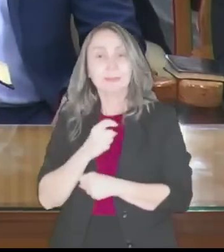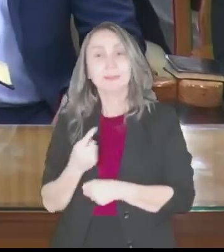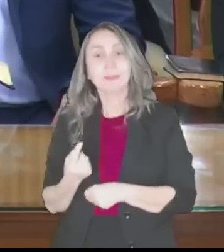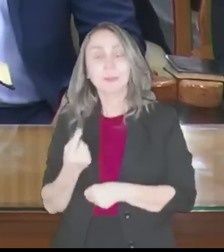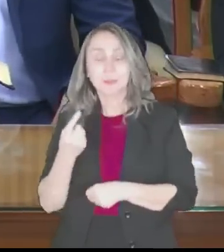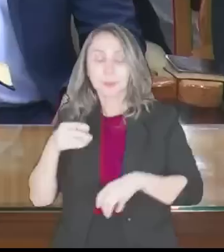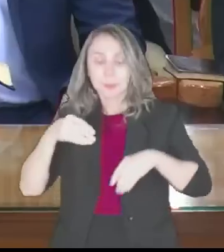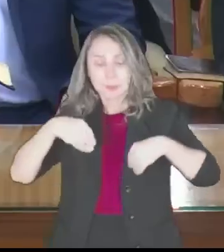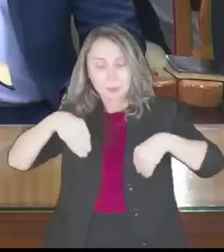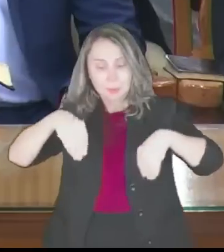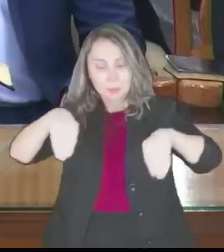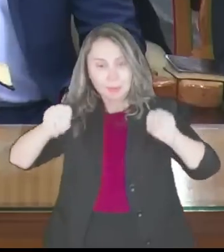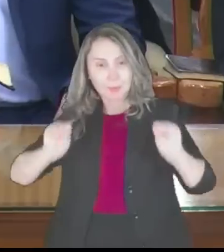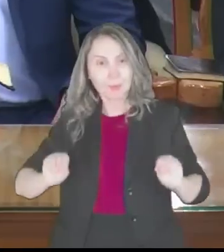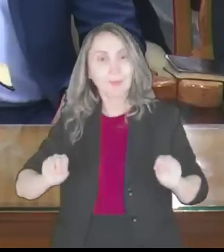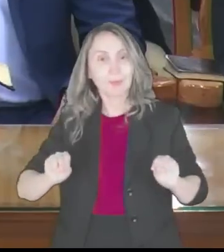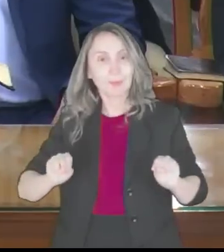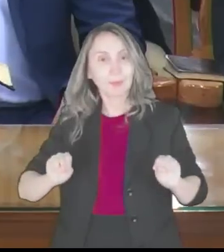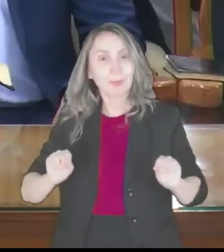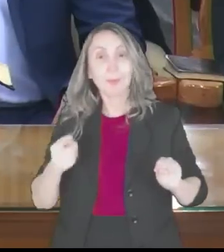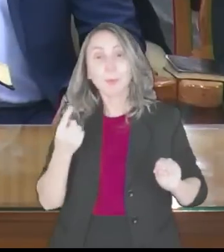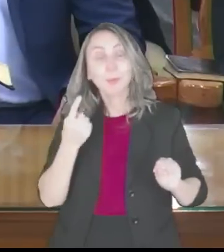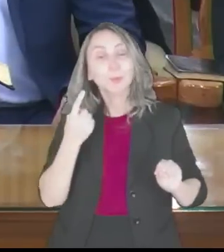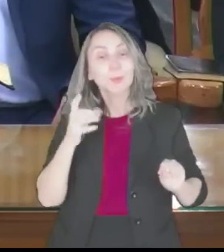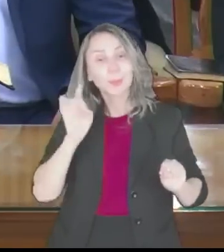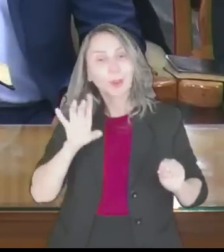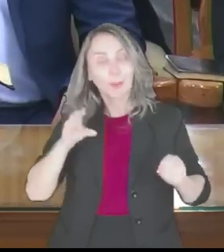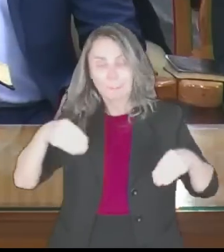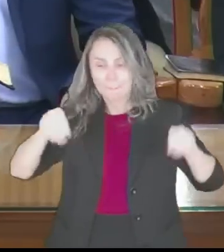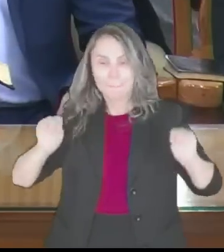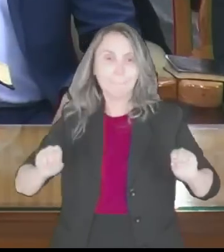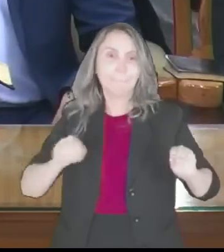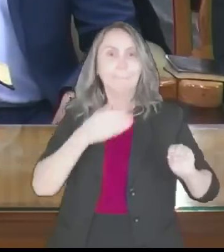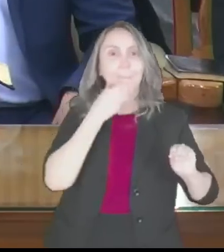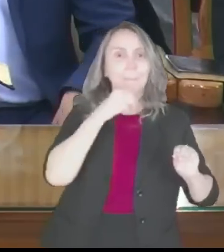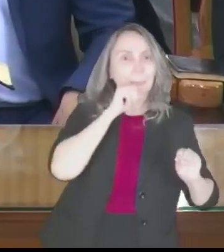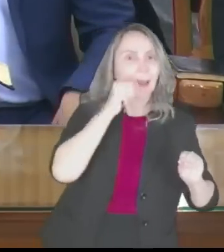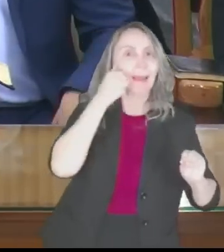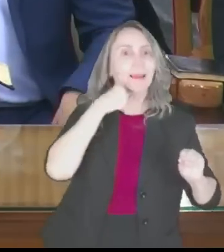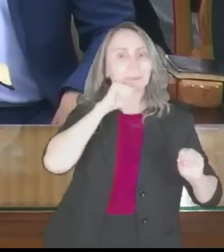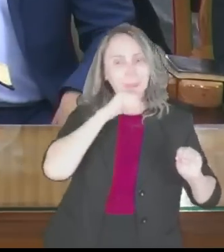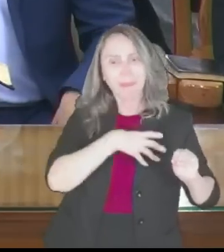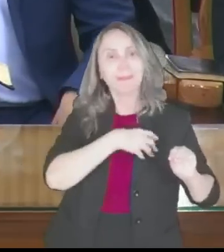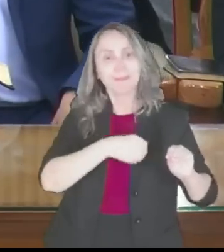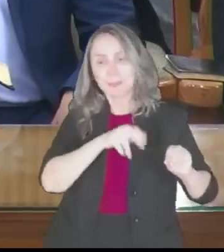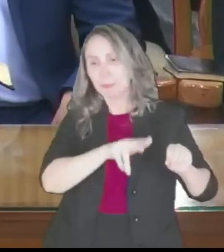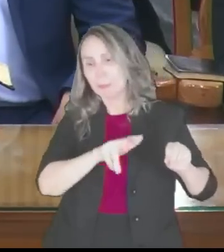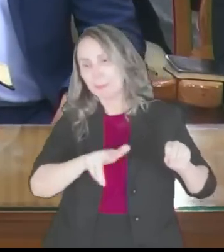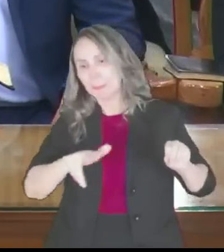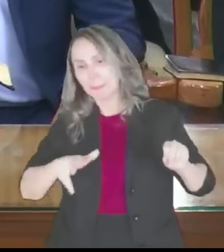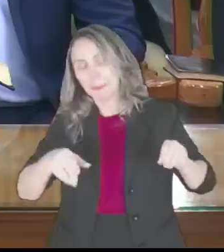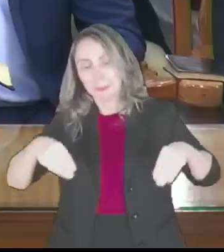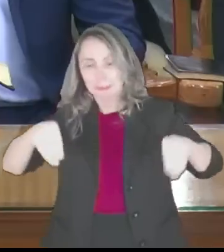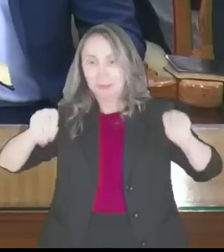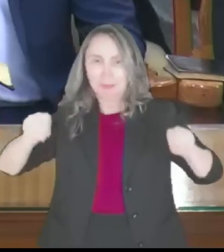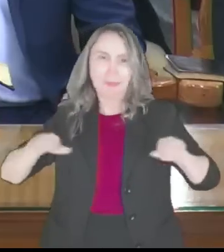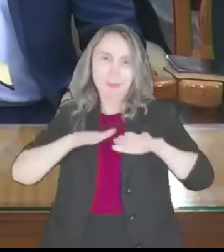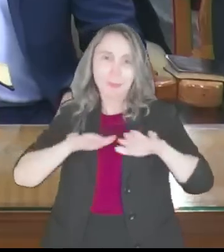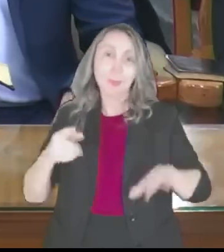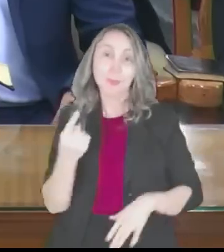até as visitas dormiam debaixo daquele encerado. Pai, mãe, filho e quem chegasse. Acho que não era muito bom não, glória a Jesus.